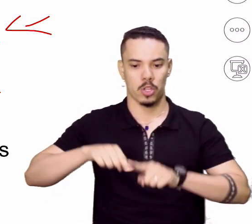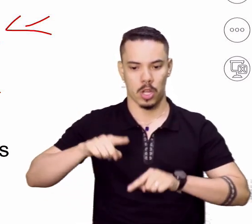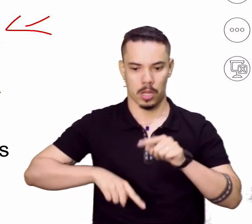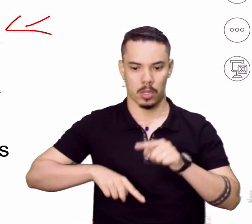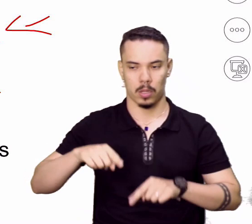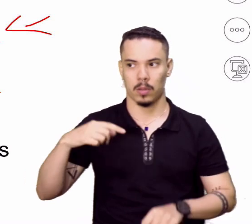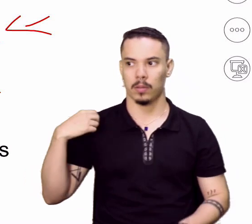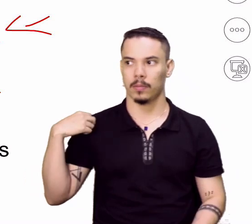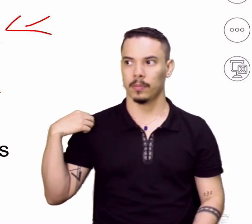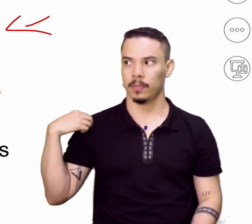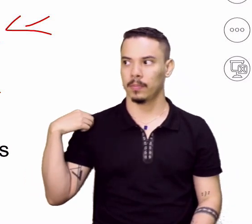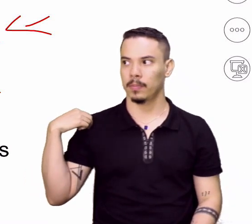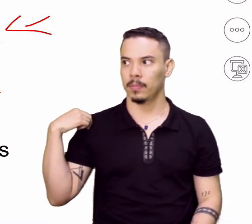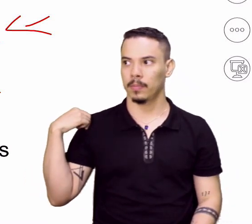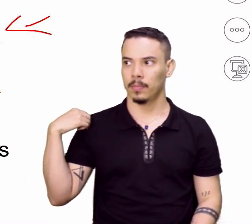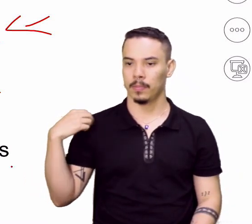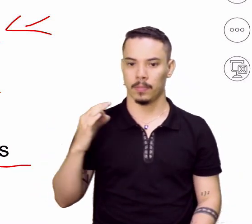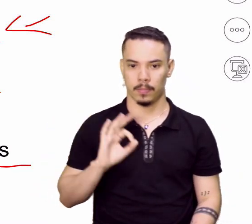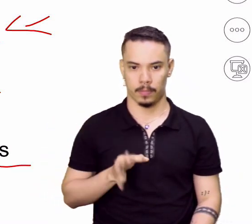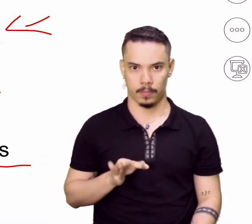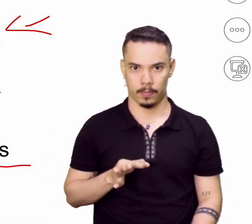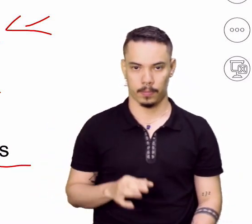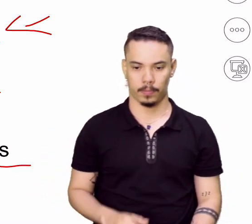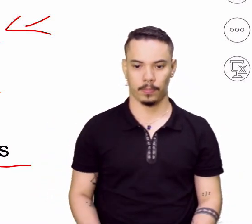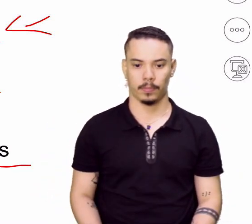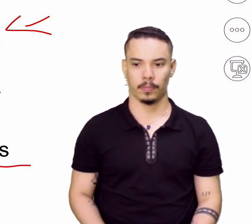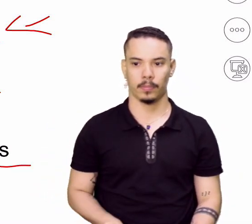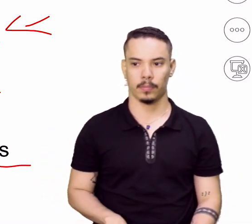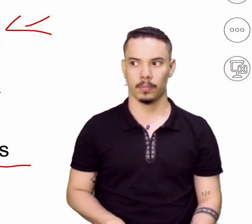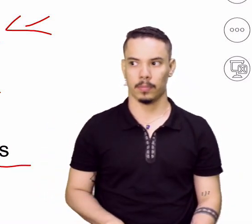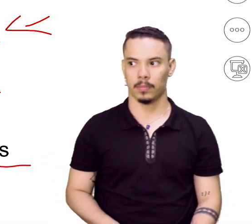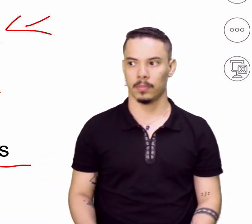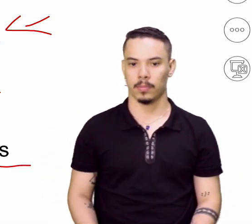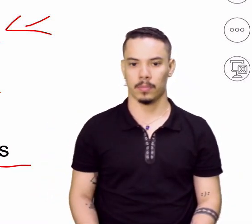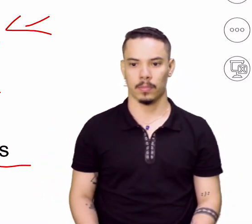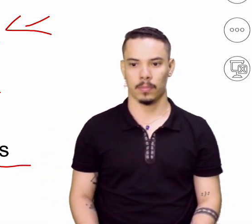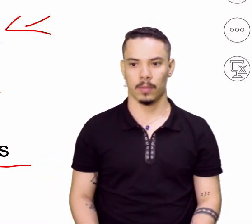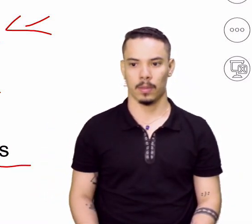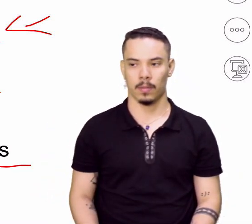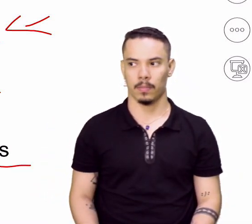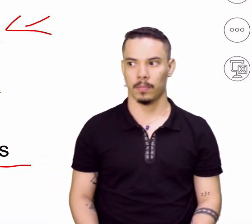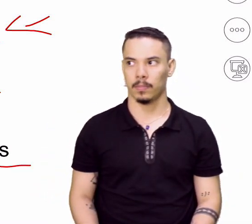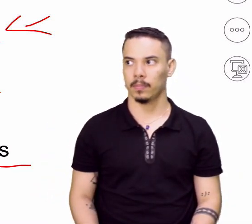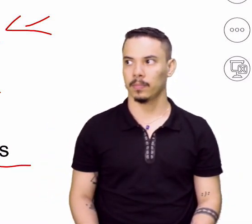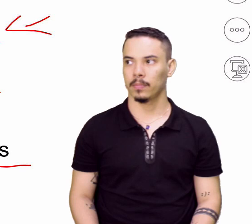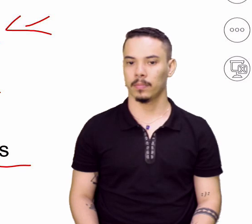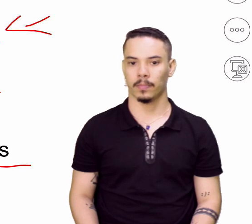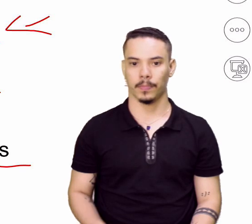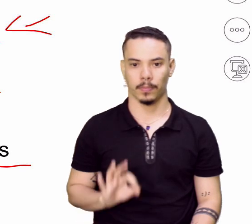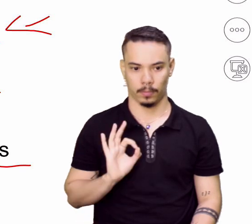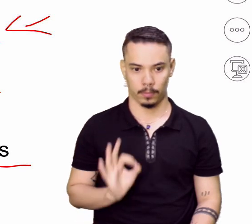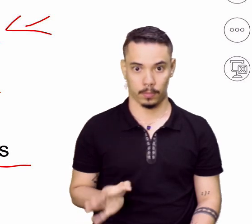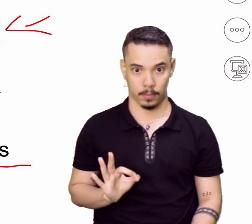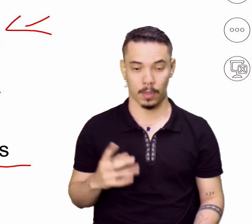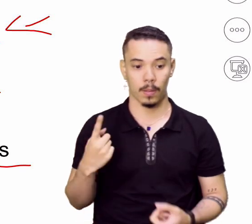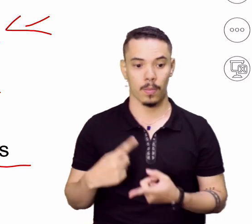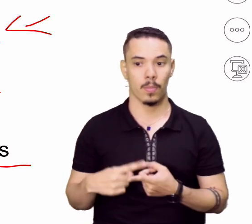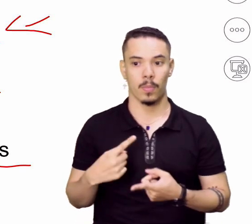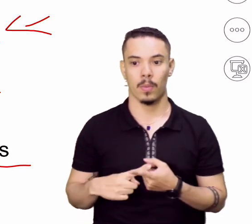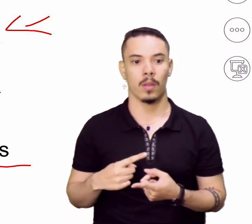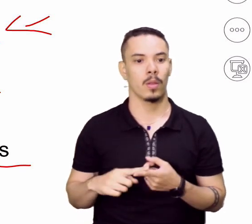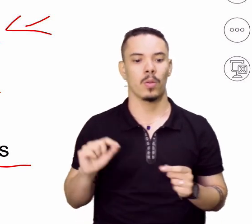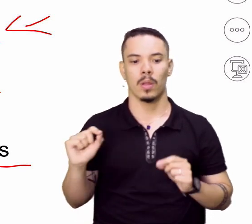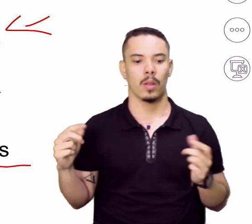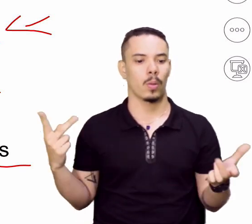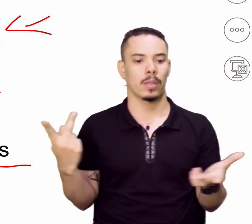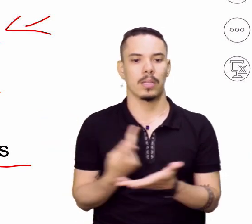This is the gun which the murder was committed. Ou seja, essa arma do qual o